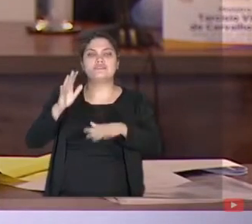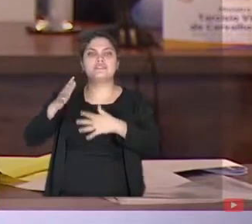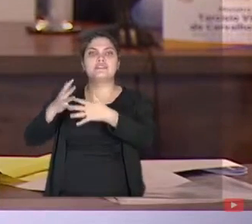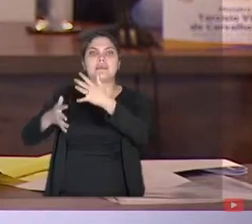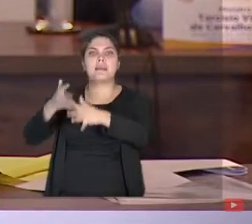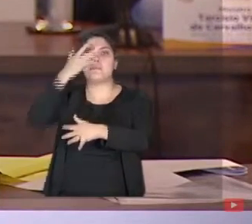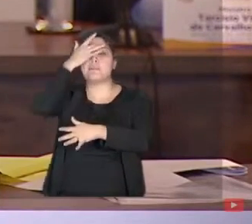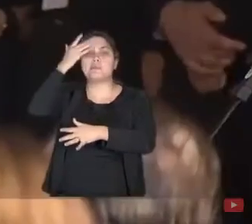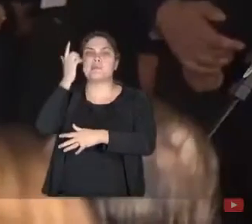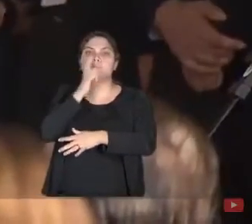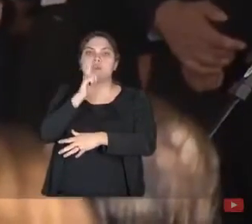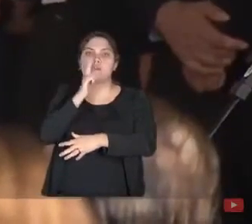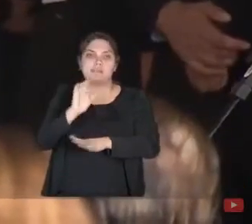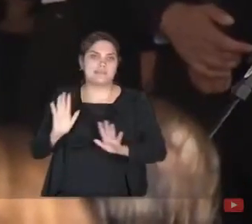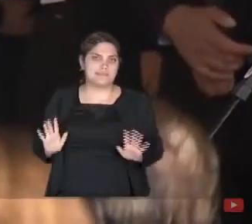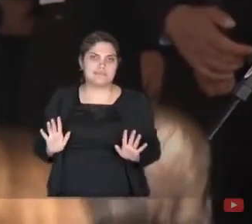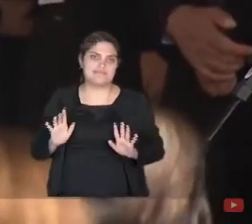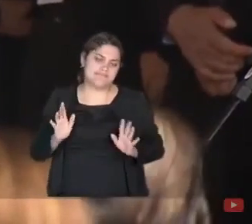perdendo.